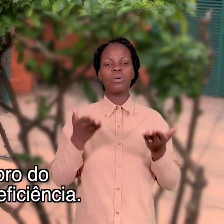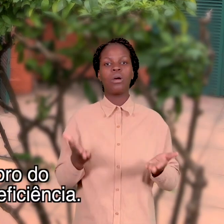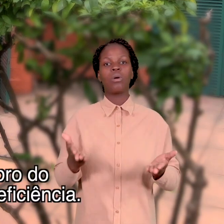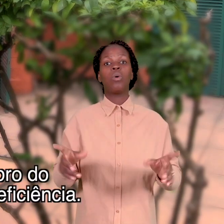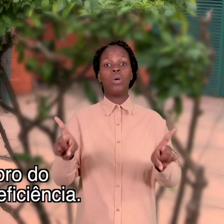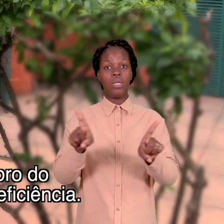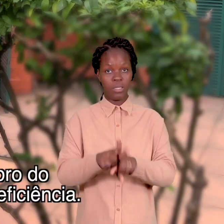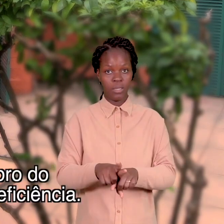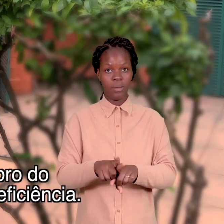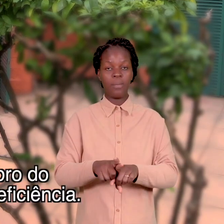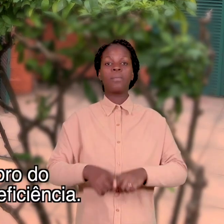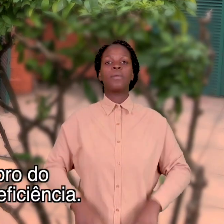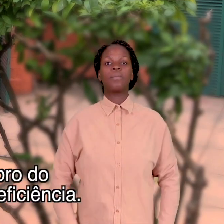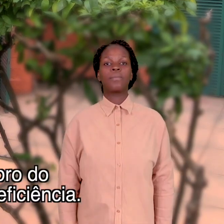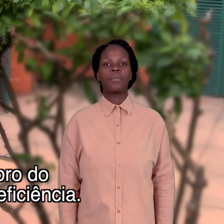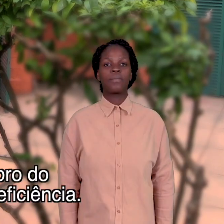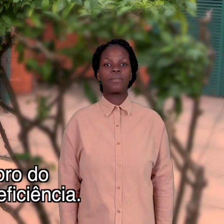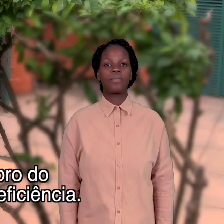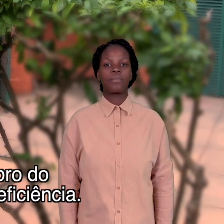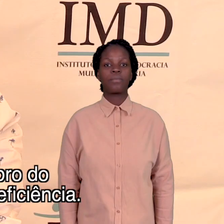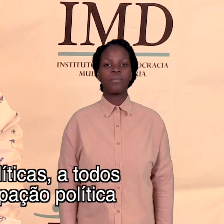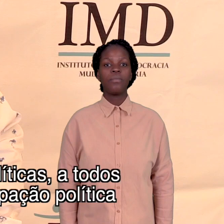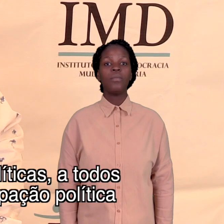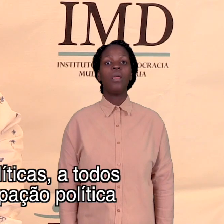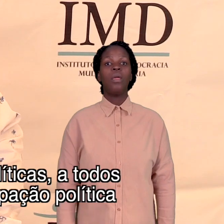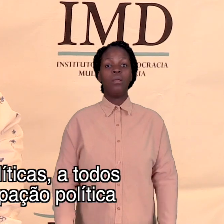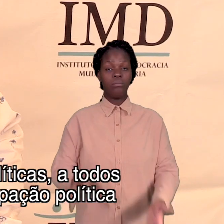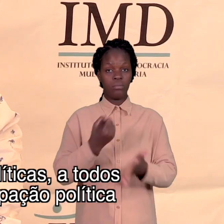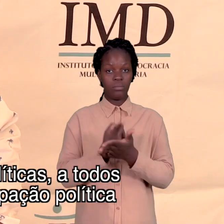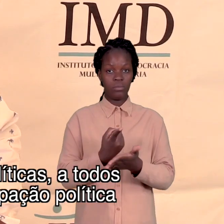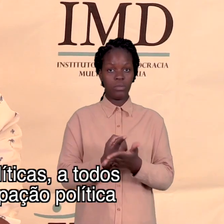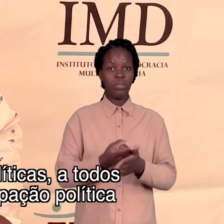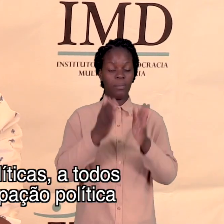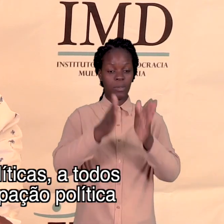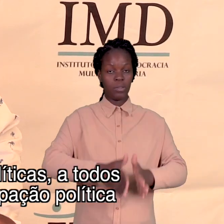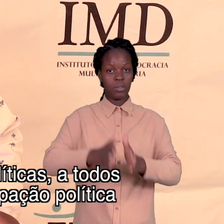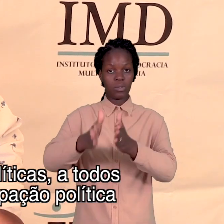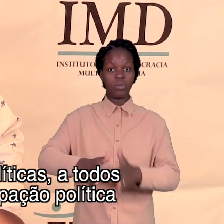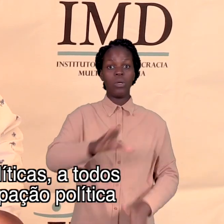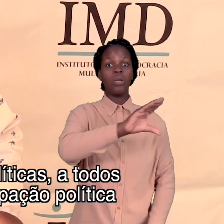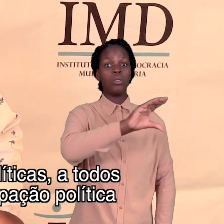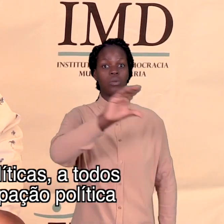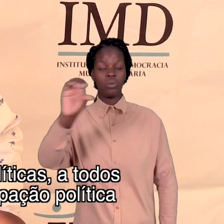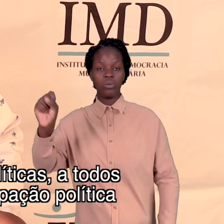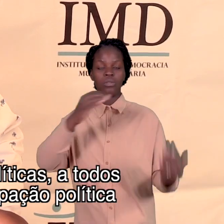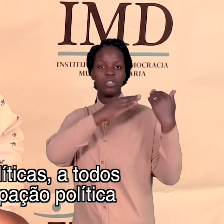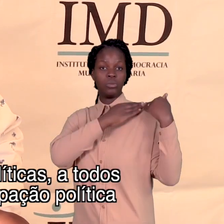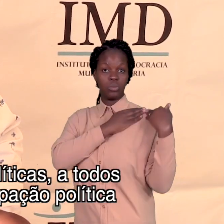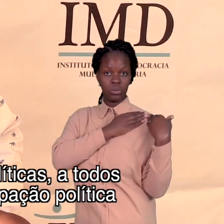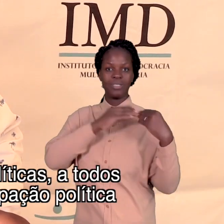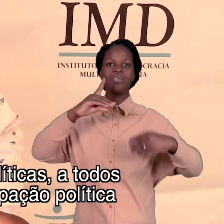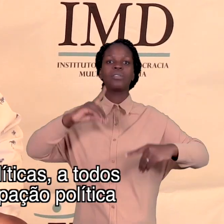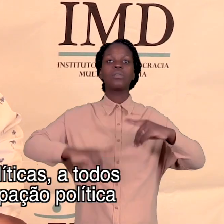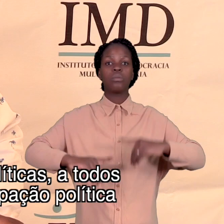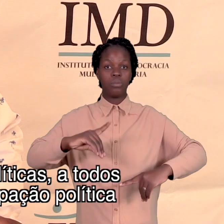membro do Observatório Moçambicano da Deficiência. Chamar a atenção a todos os fazedores de